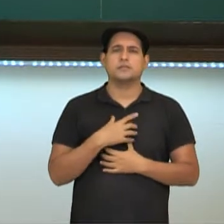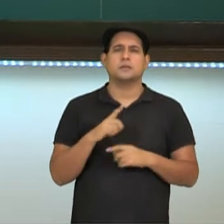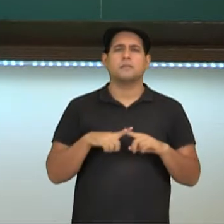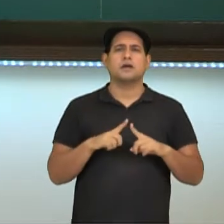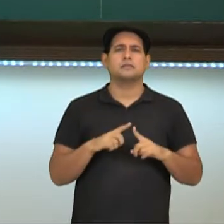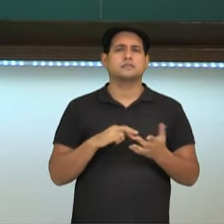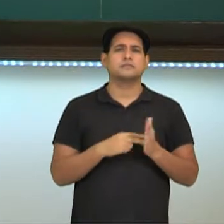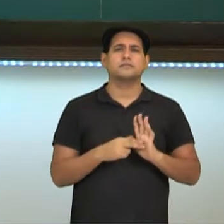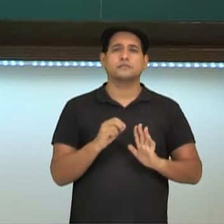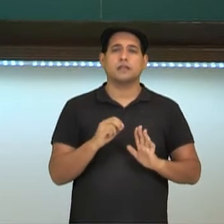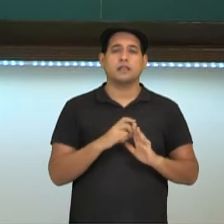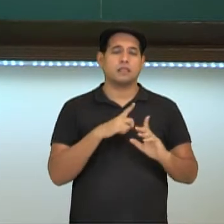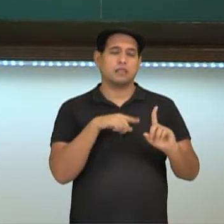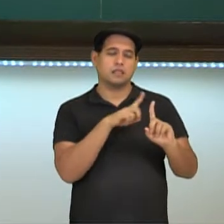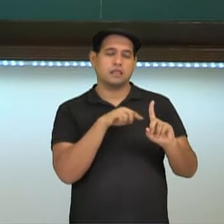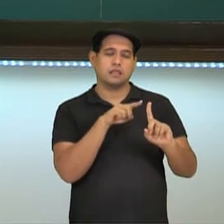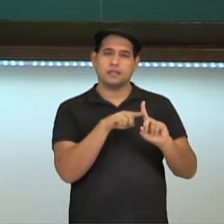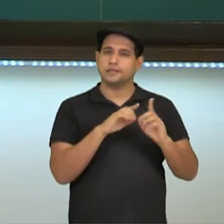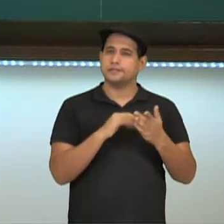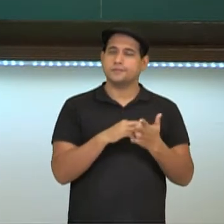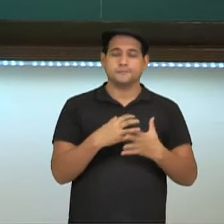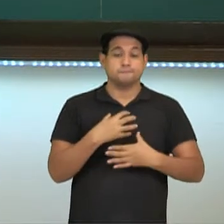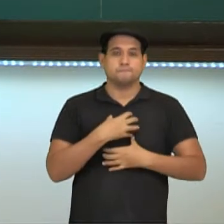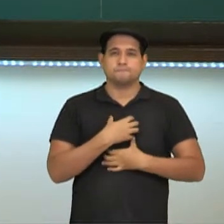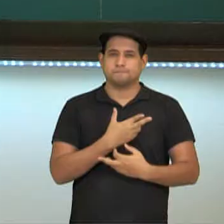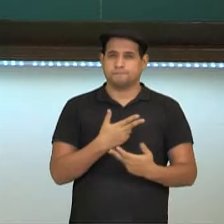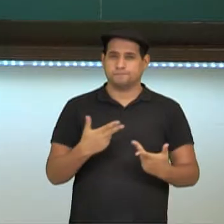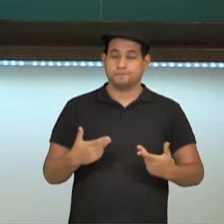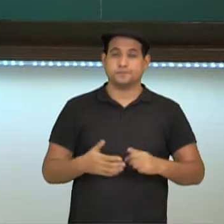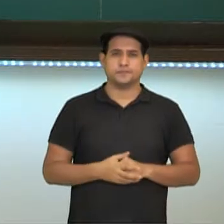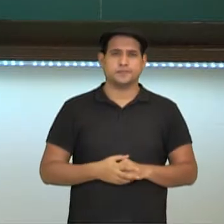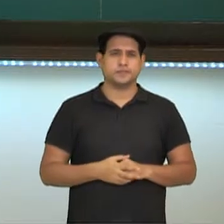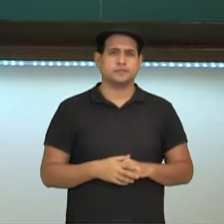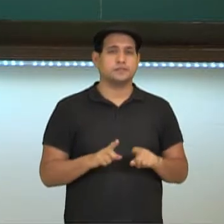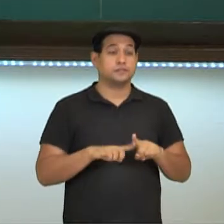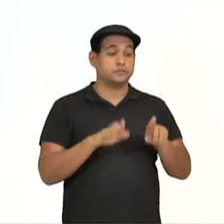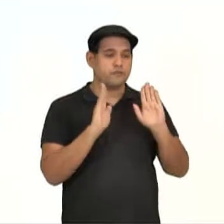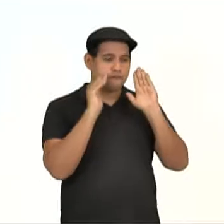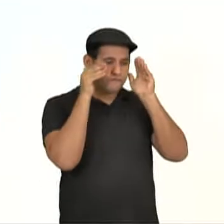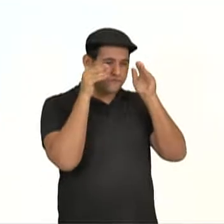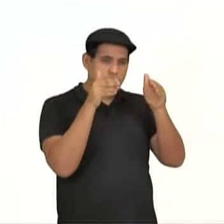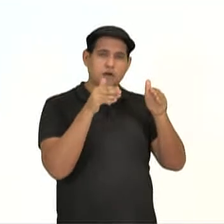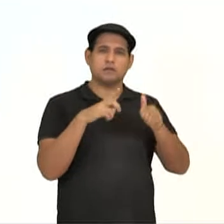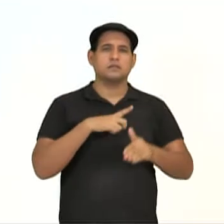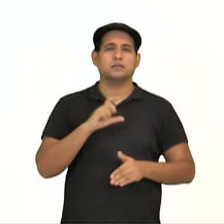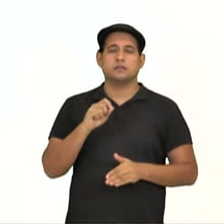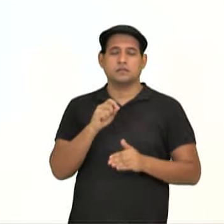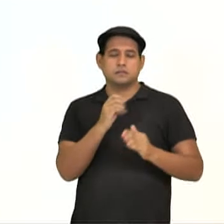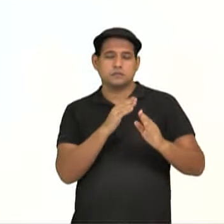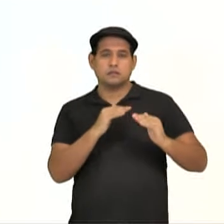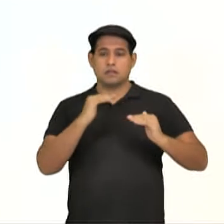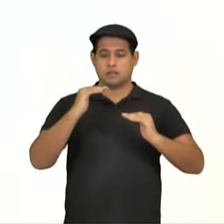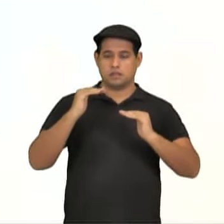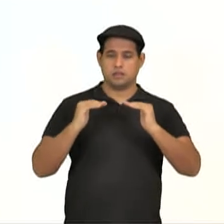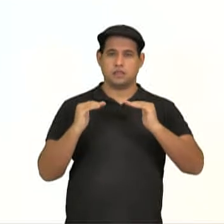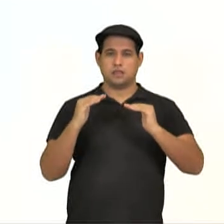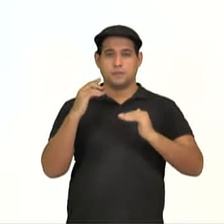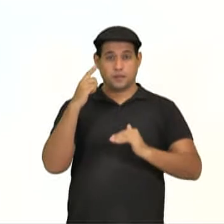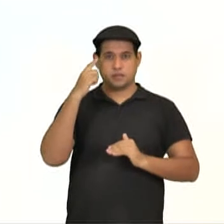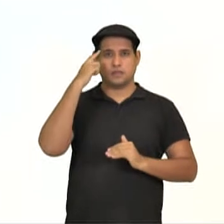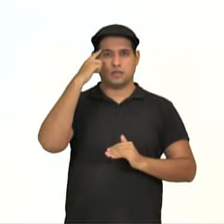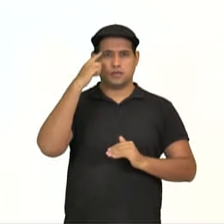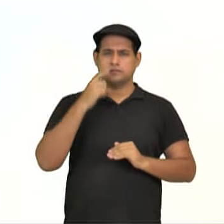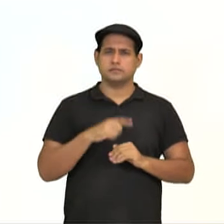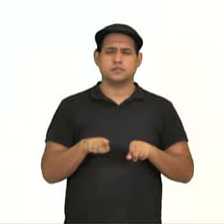Mas também com os objetos e seus próprios sentimentos. Pela concentração, tentar alcançar um equilíbrio mental,